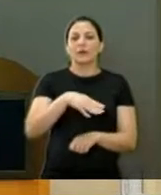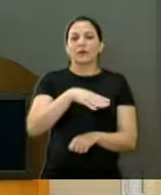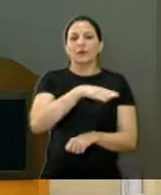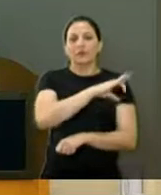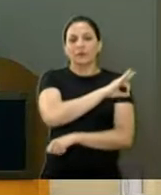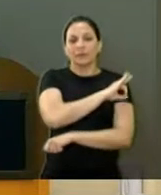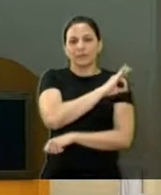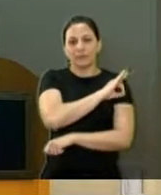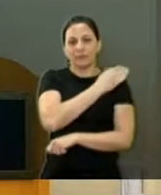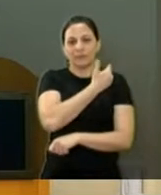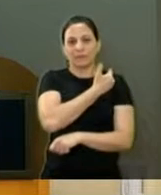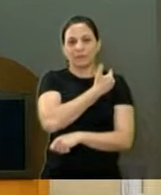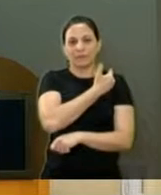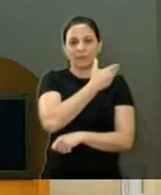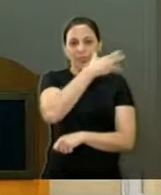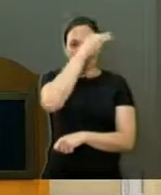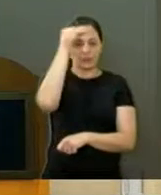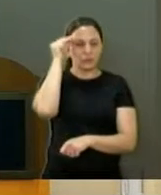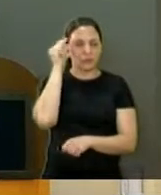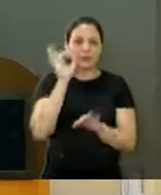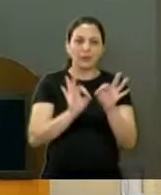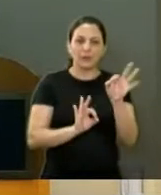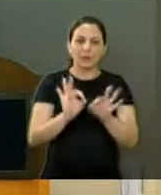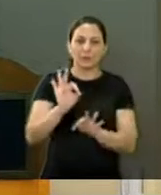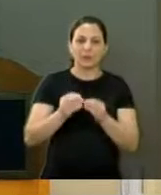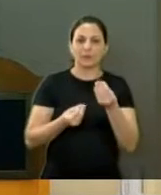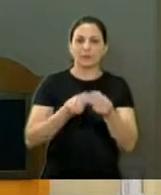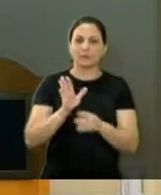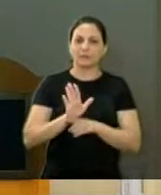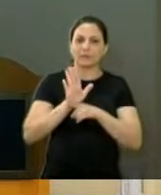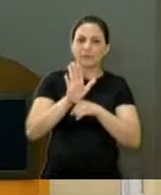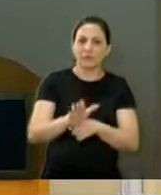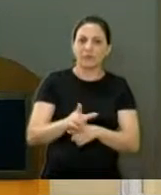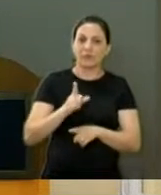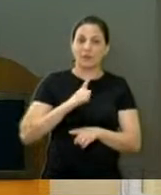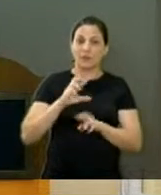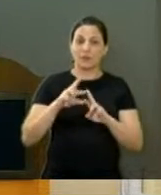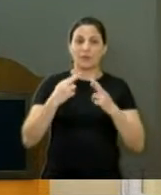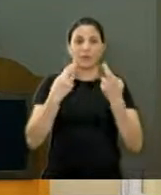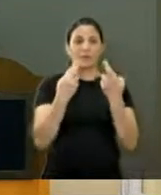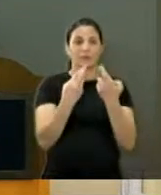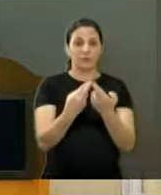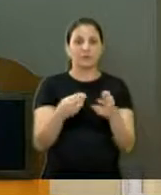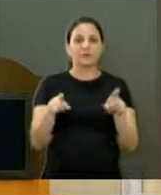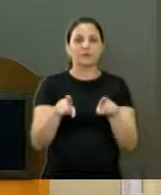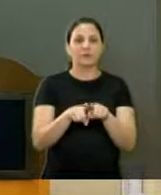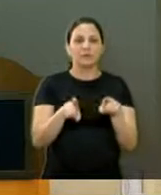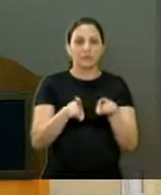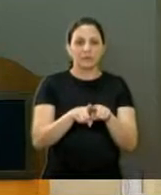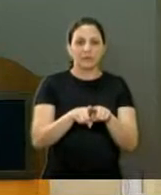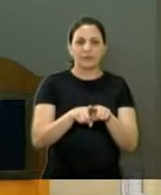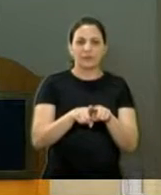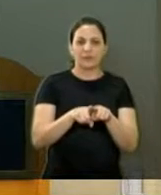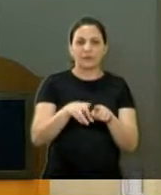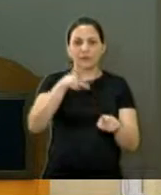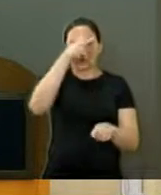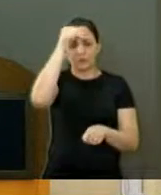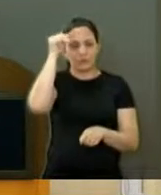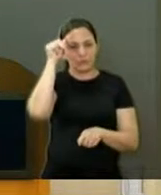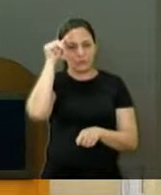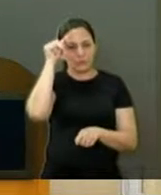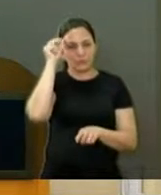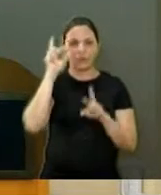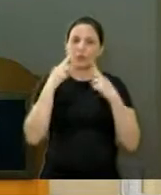preparando como já falado aqui hoje também a audiência foi com o executivo falar com o prefeito